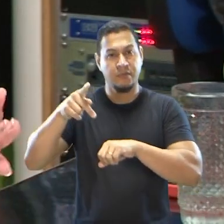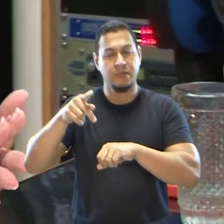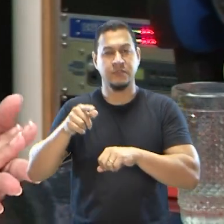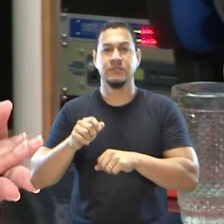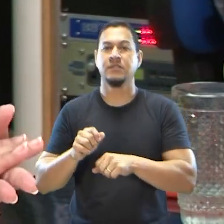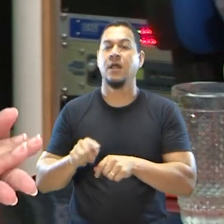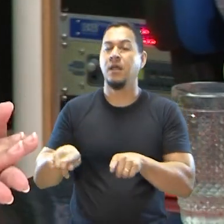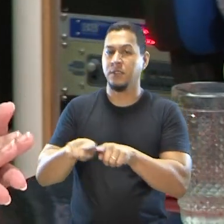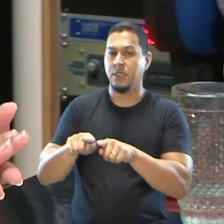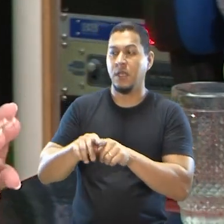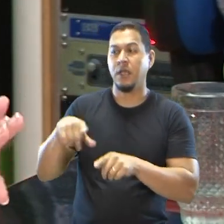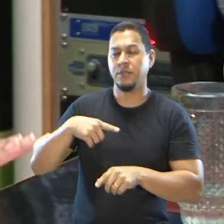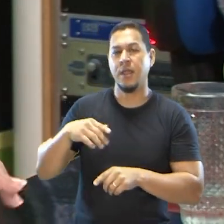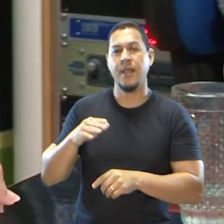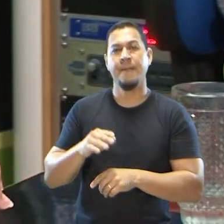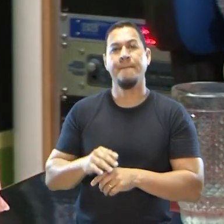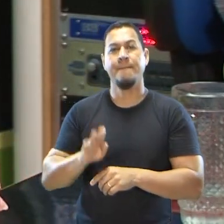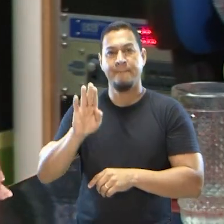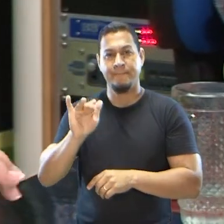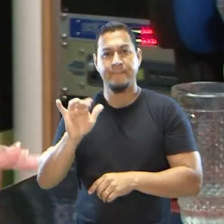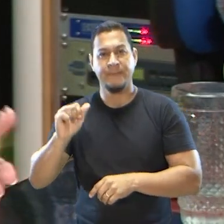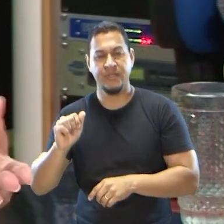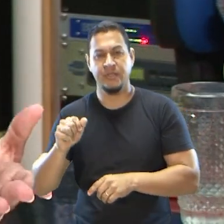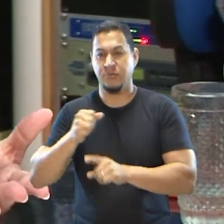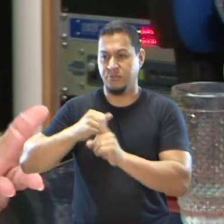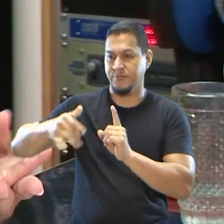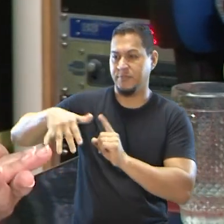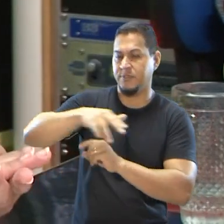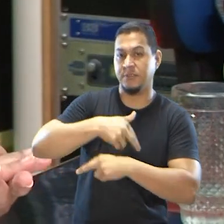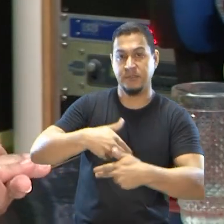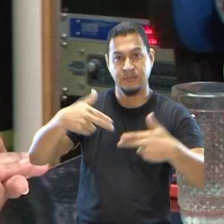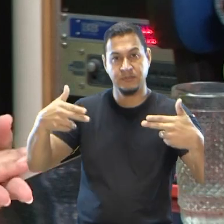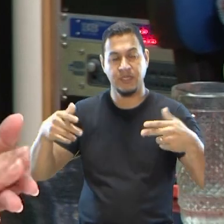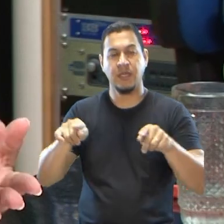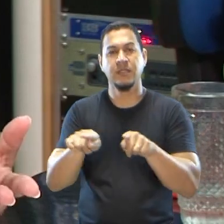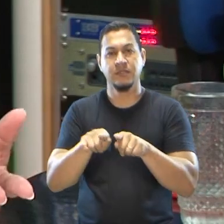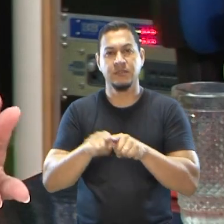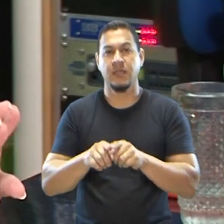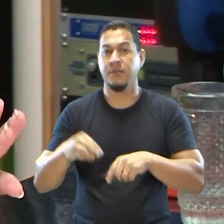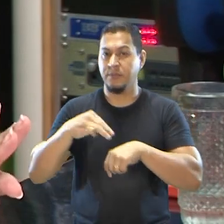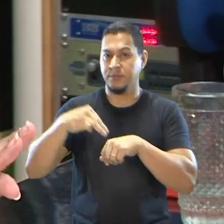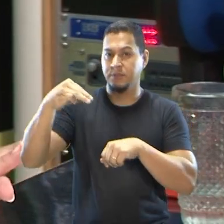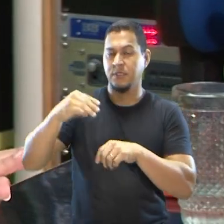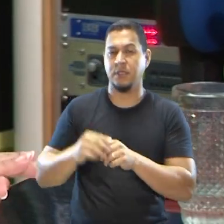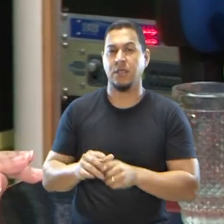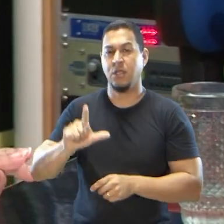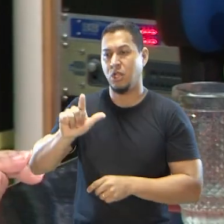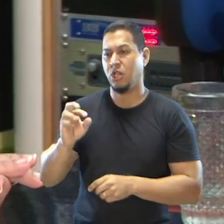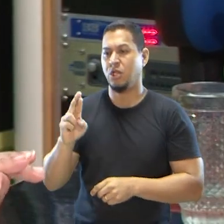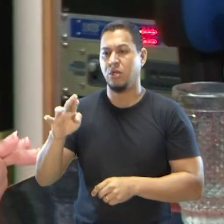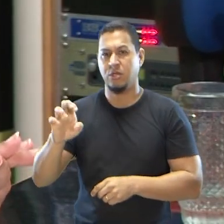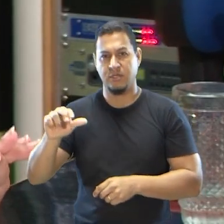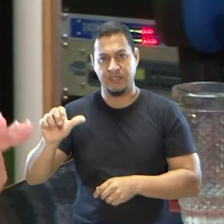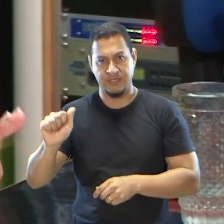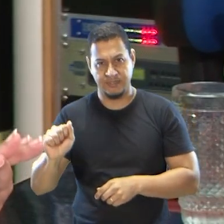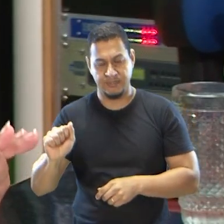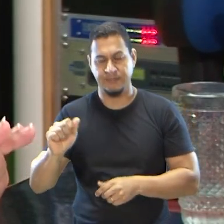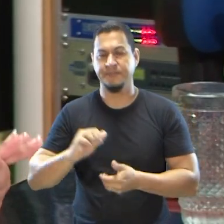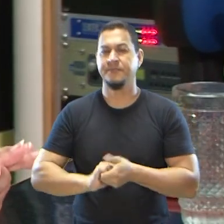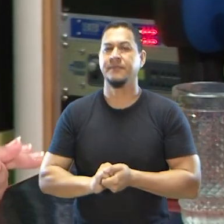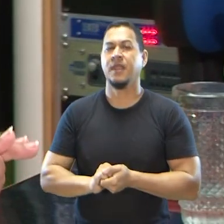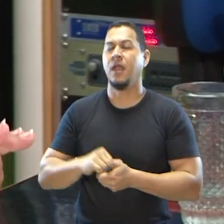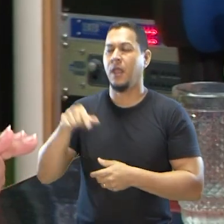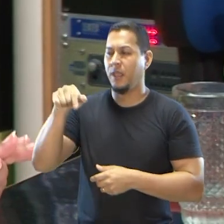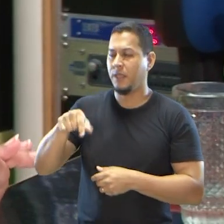Programa de Pós-Graduação em Saúde e Biodiversidade, Fabiana Nakashima, e a mestranda do PPGSBio,